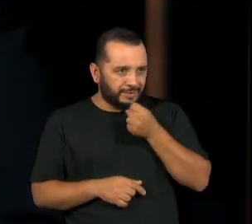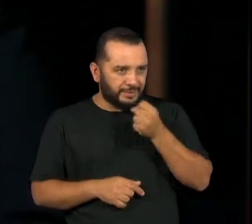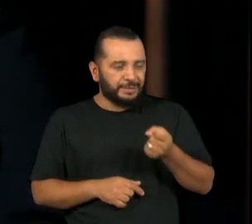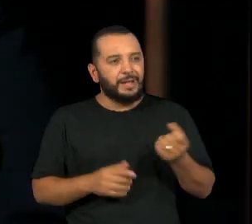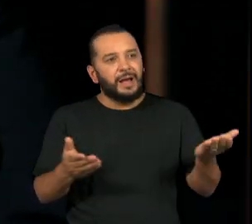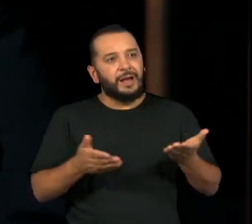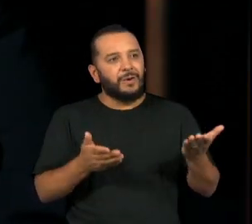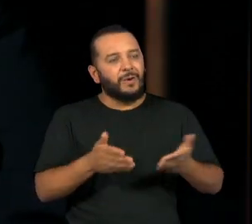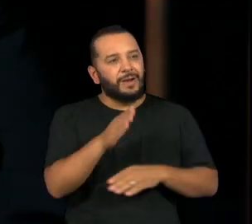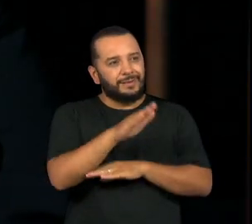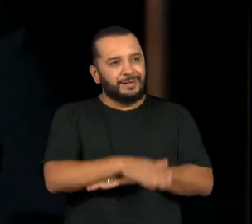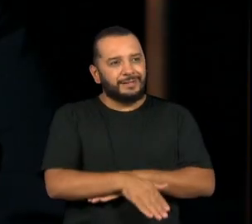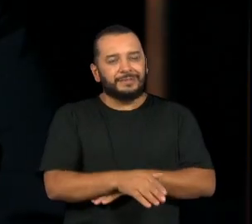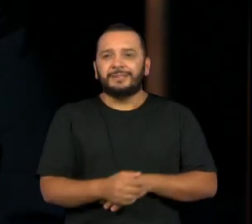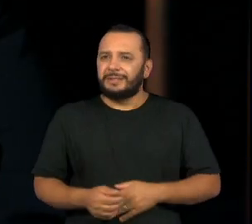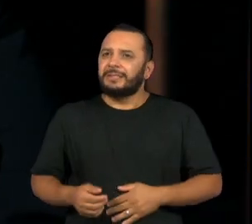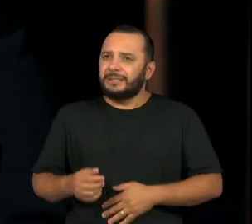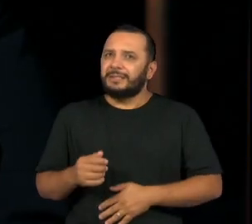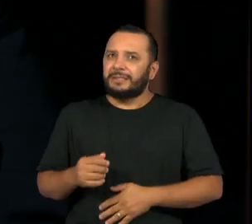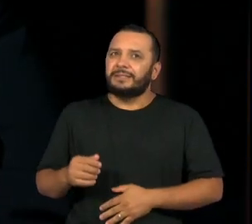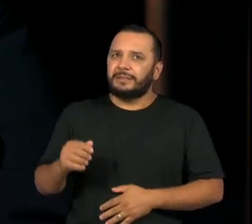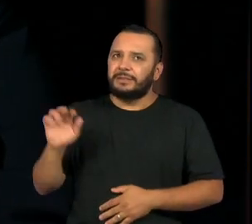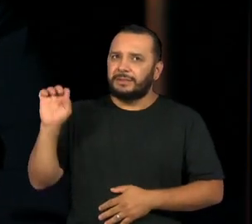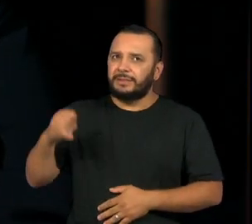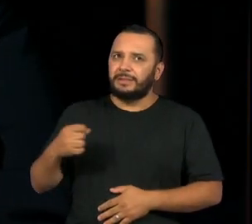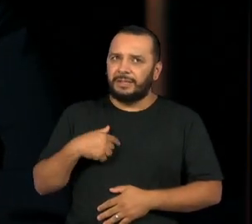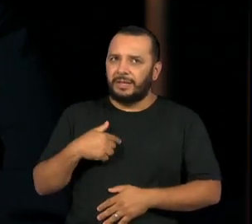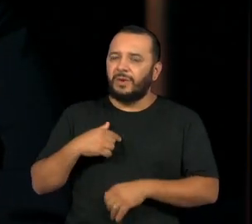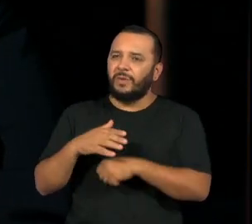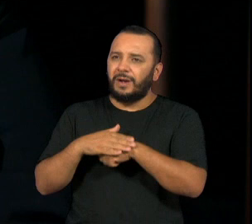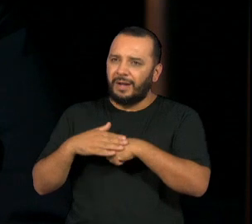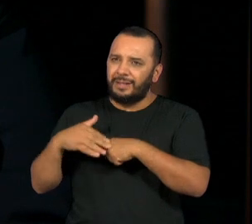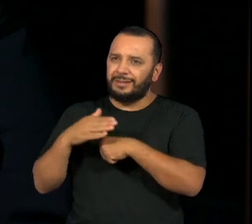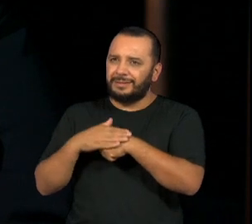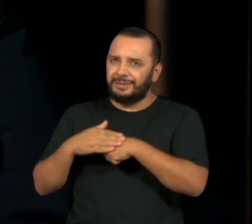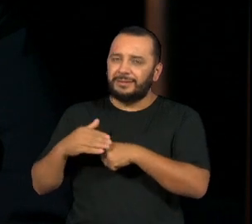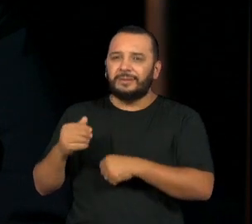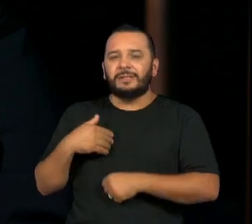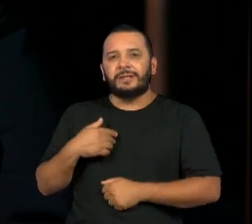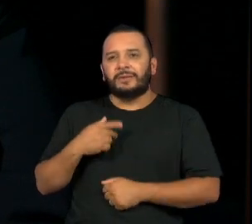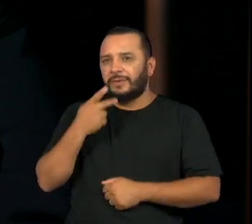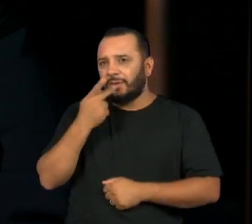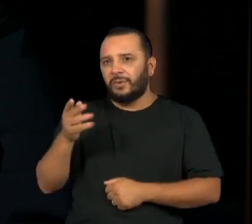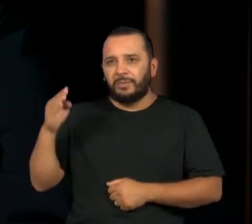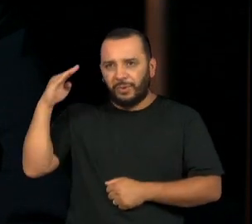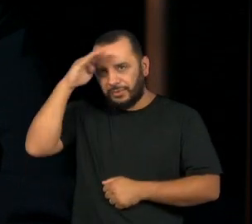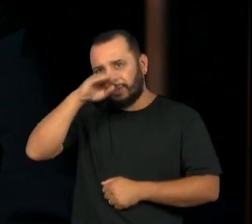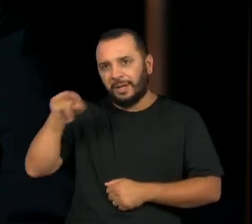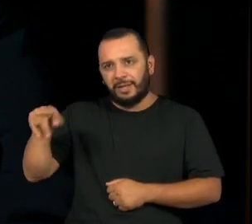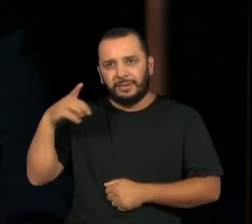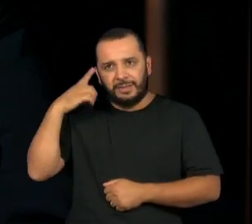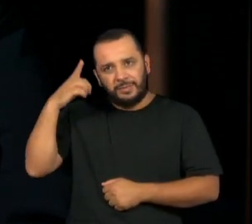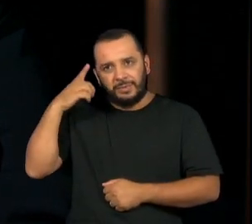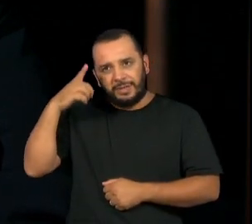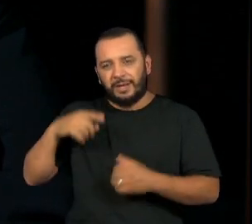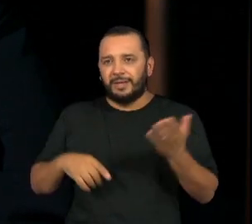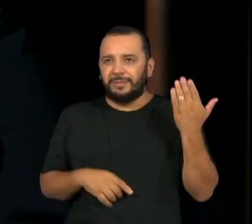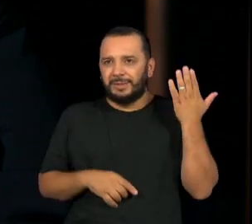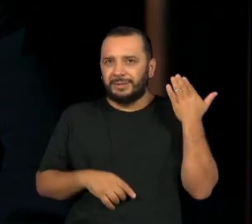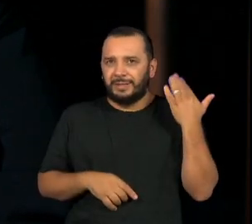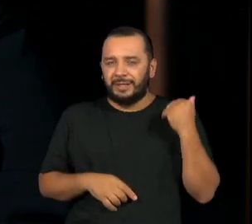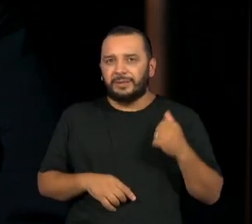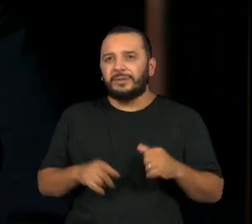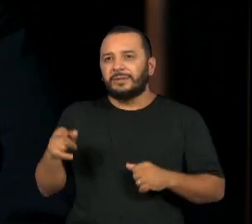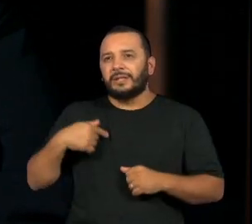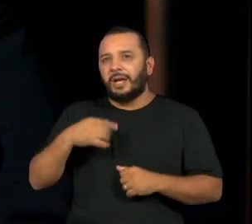Tarde. Tenho um carinho muito grande pelo Rafinha. E o Rafinha perguntou para o Bolsonaro, que era deputado na época, né? E o que